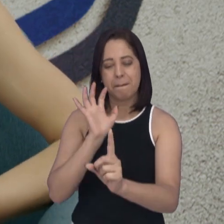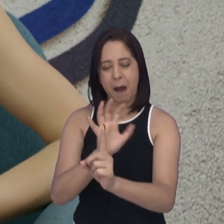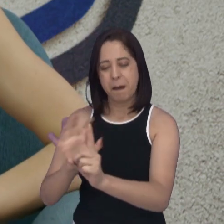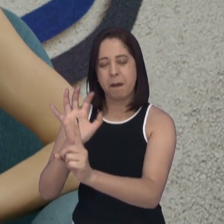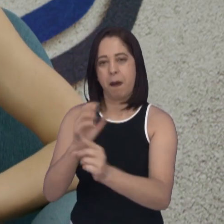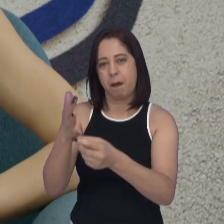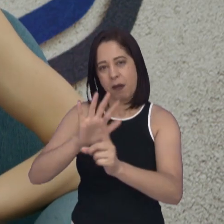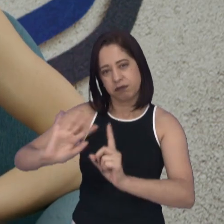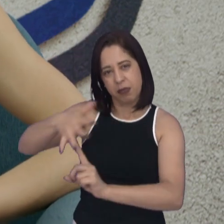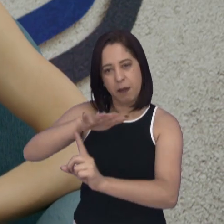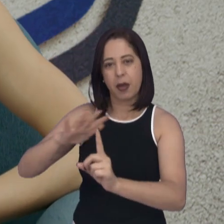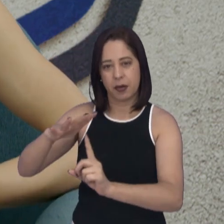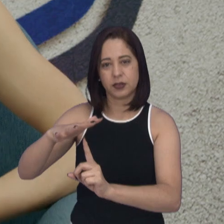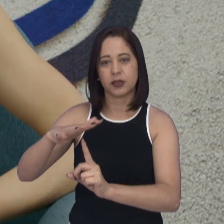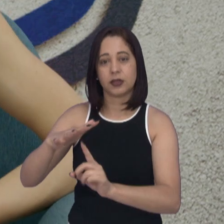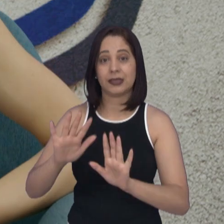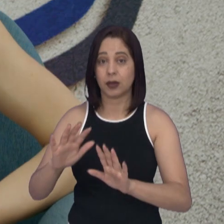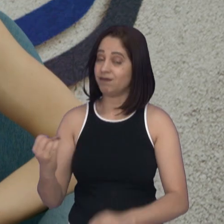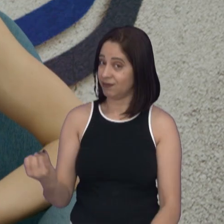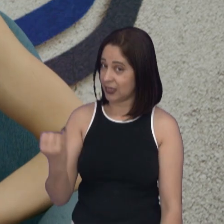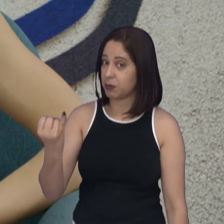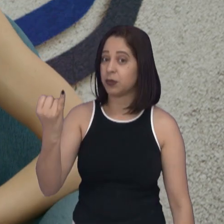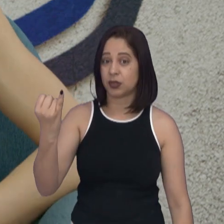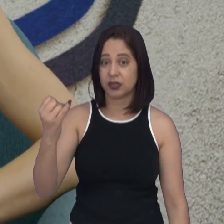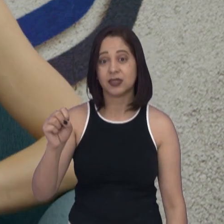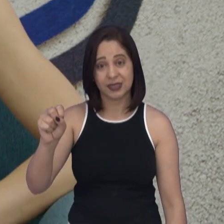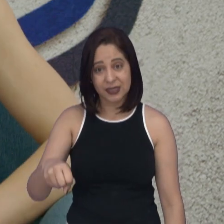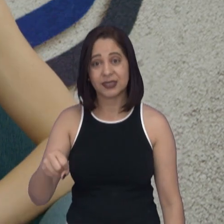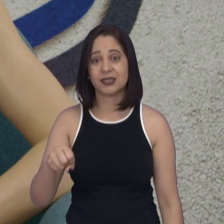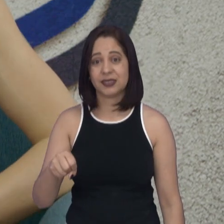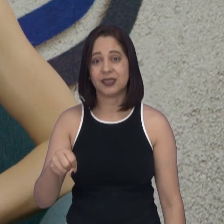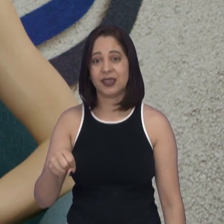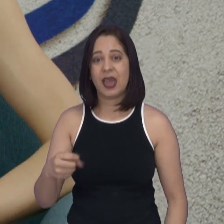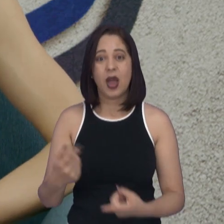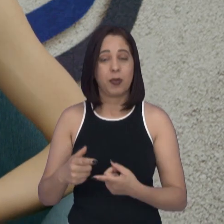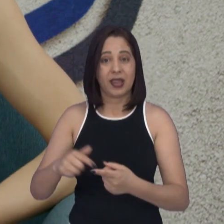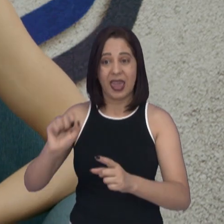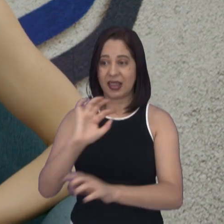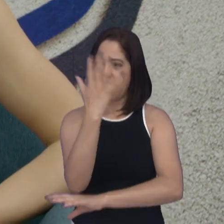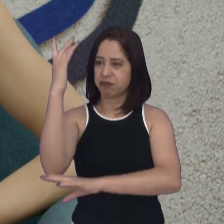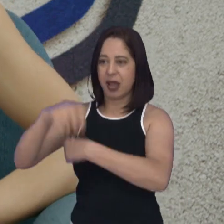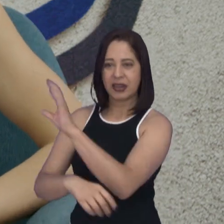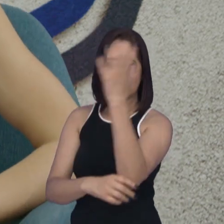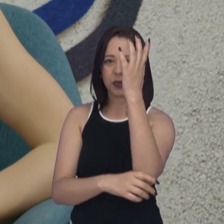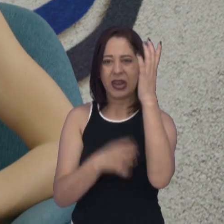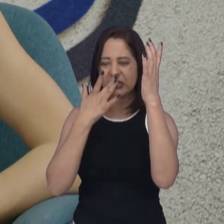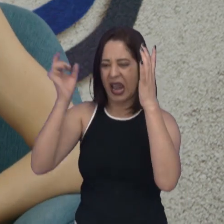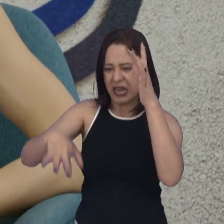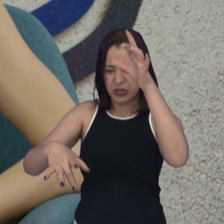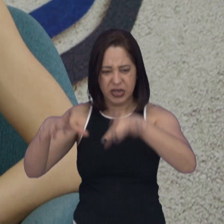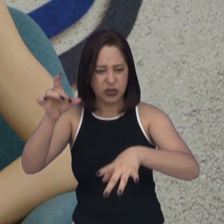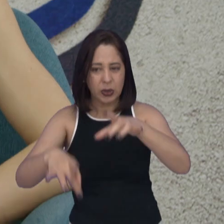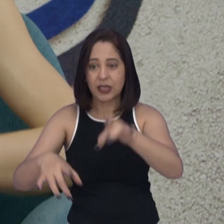né, desse produto. Então, a importância se deve ao fato de que a gente não tem mais onde descartar, né? Então,